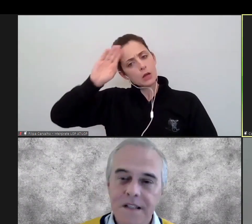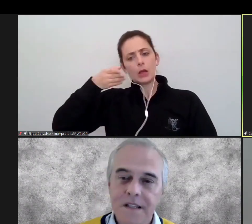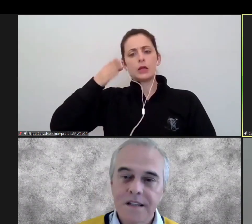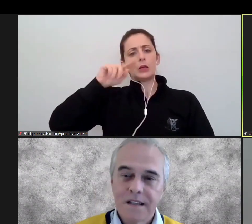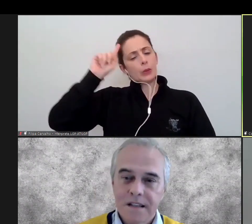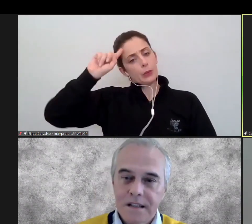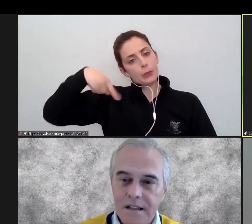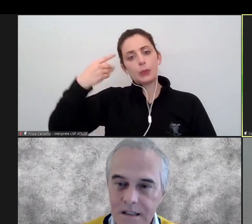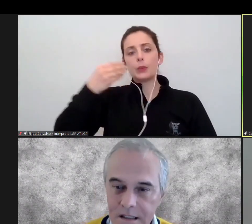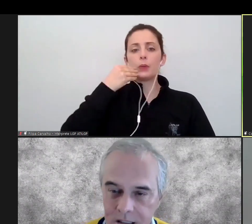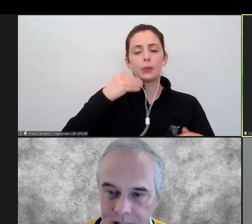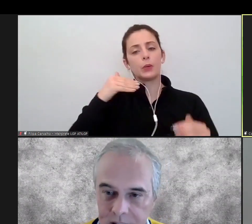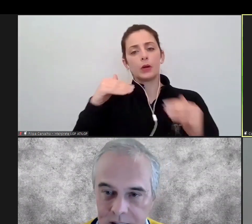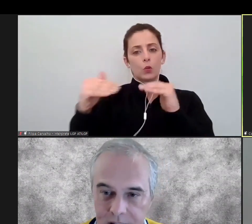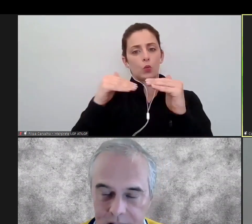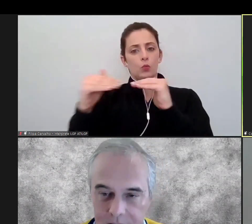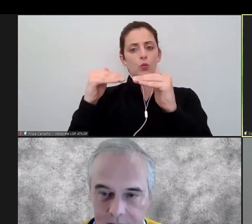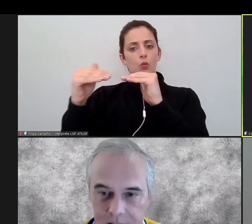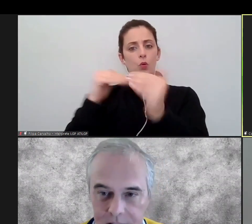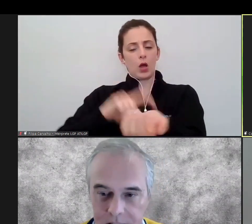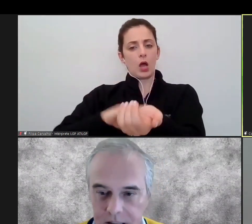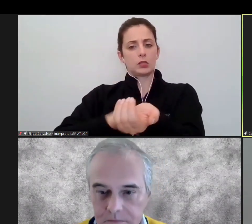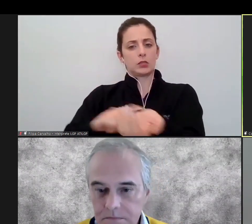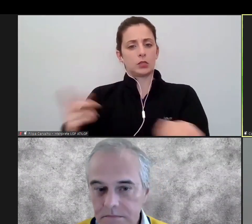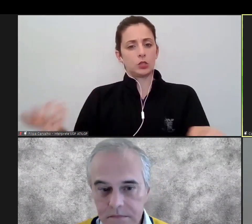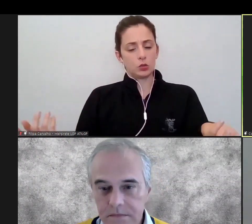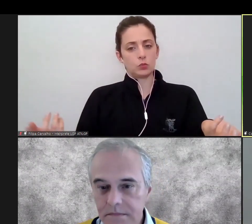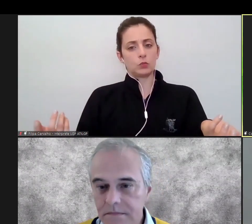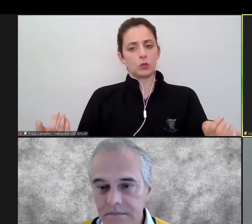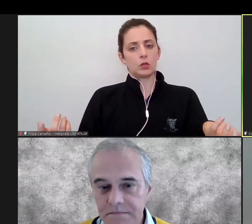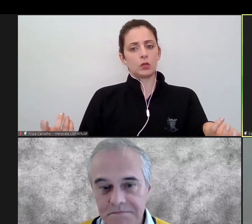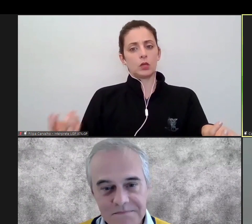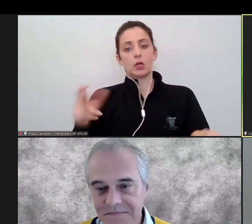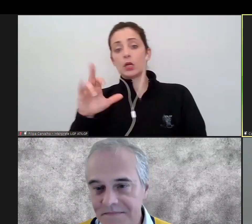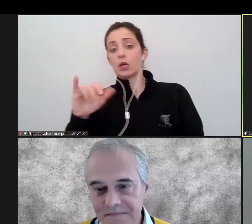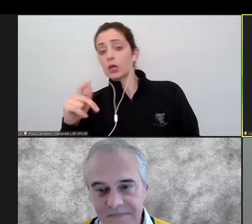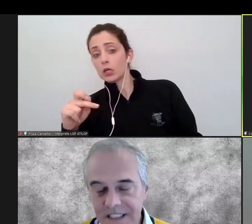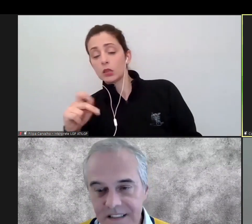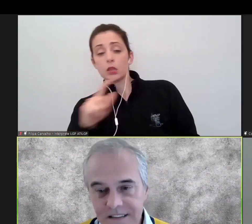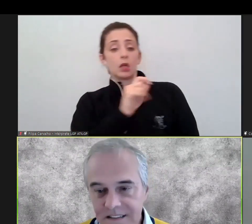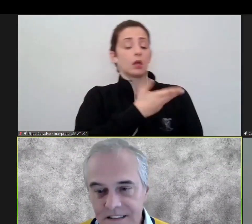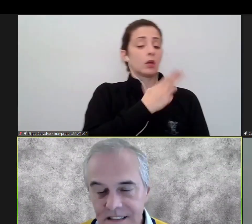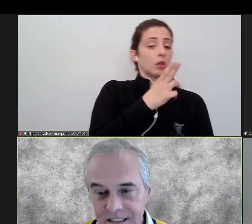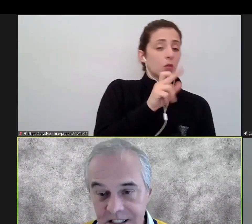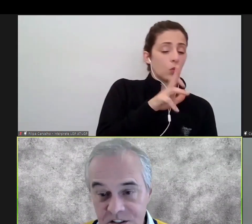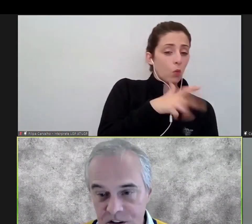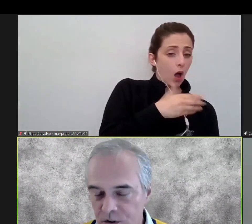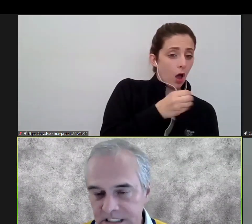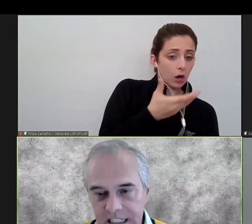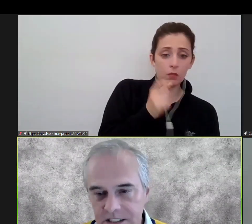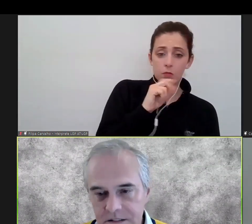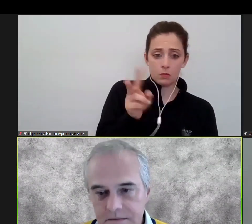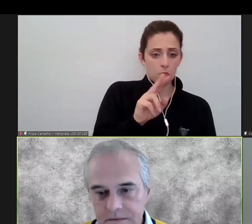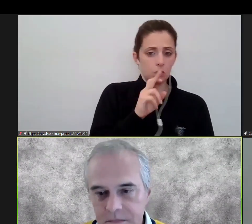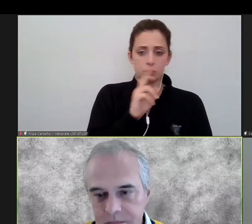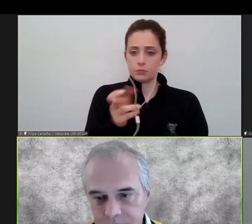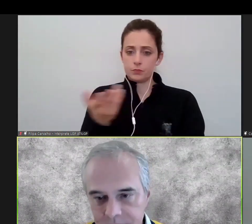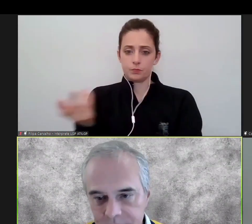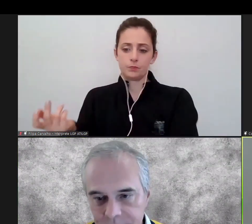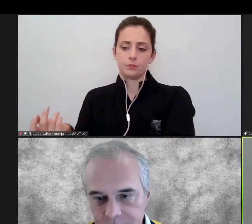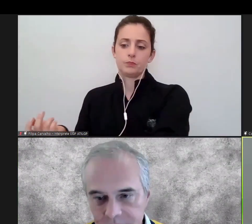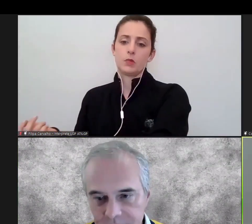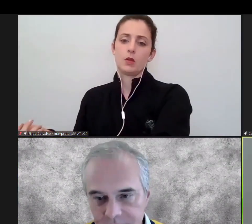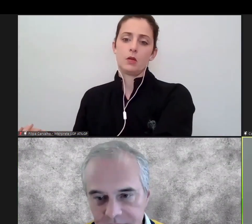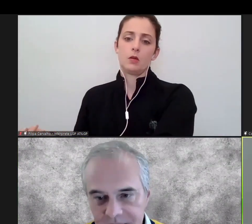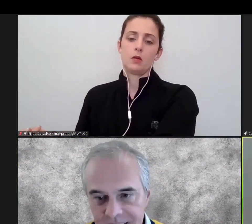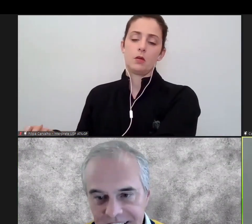José Ferreira. Qualquer um dos dois poderá responder, Eduardo ou Rita. Se formos sucintos, conseguimos dar aqui algumas questões. Por